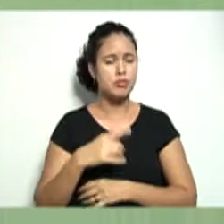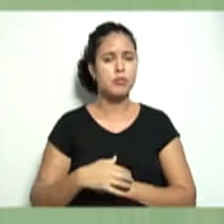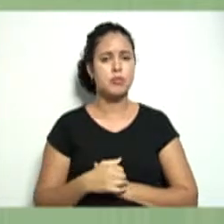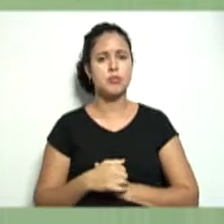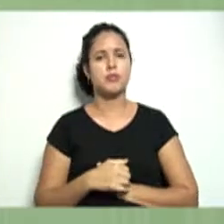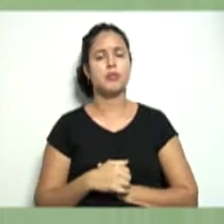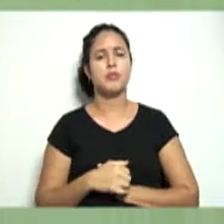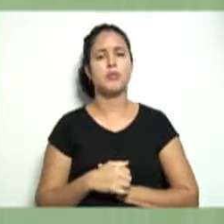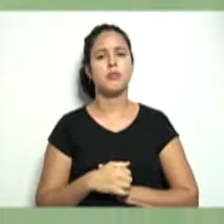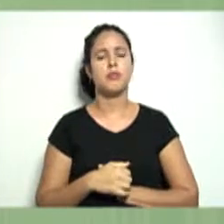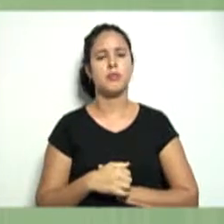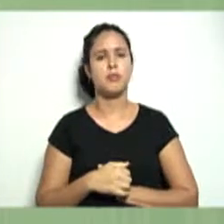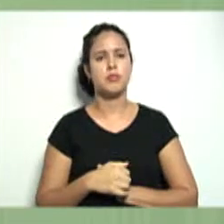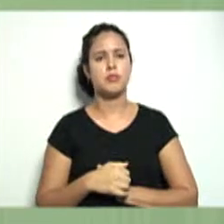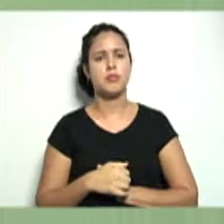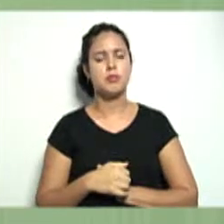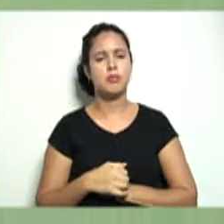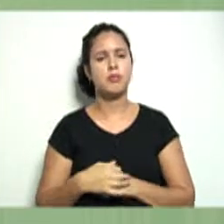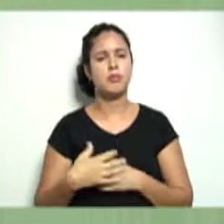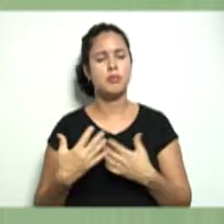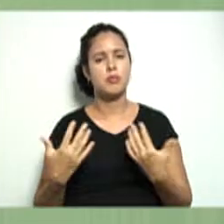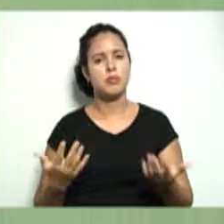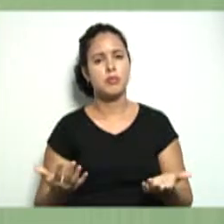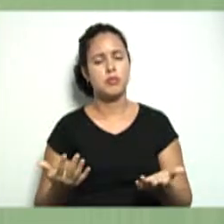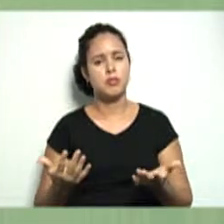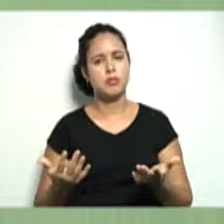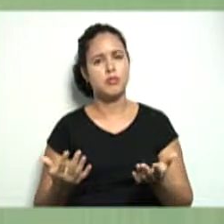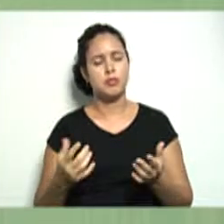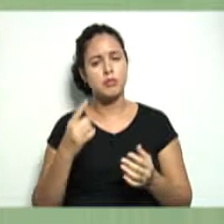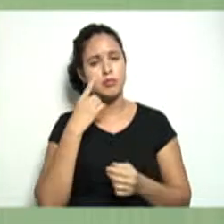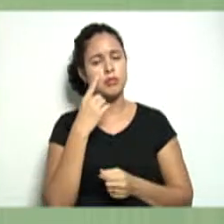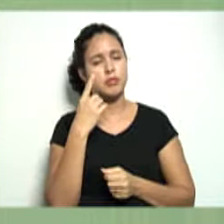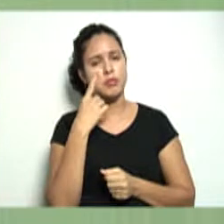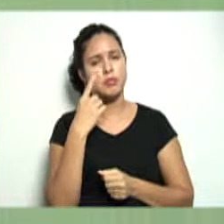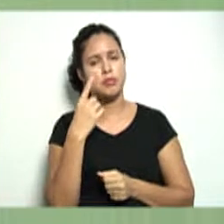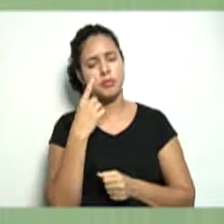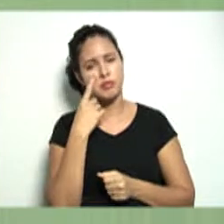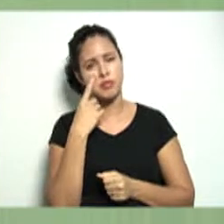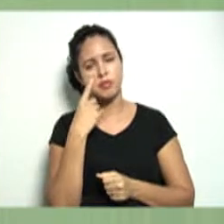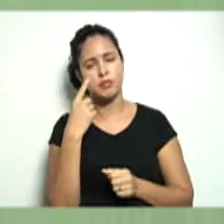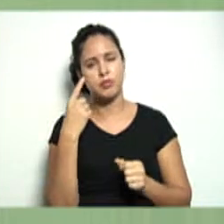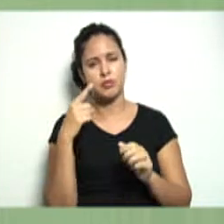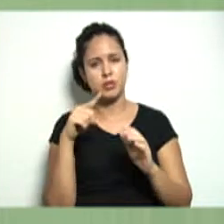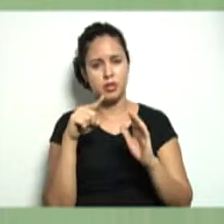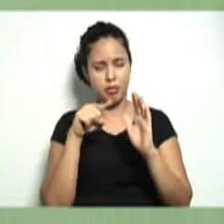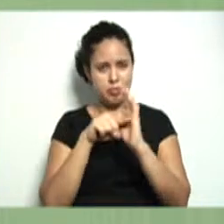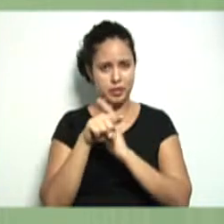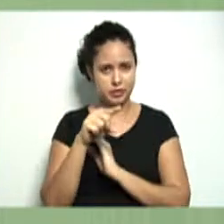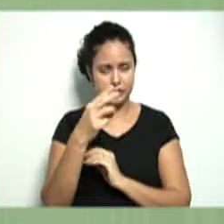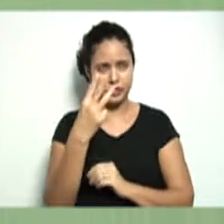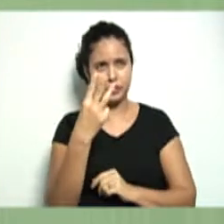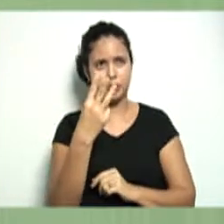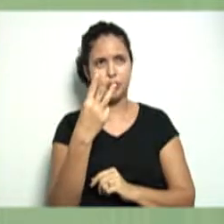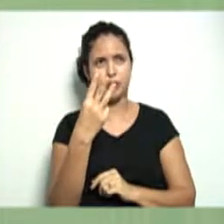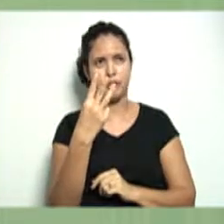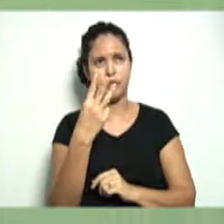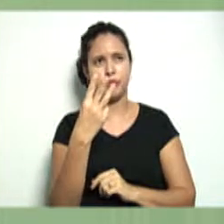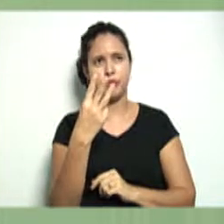Vamos aqui fazer a leitura. Número 3. Aí o senhor confere. Tá, a ok. questão 3, vamos